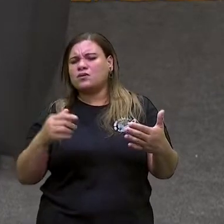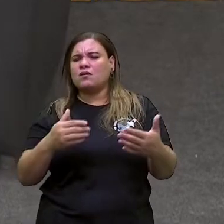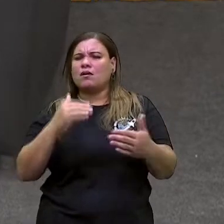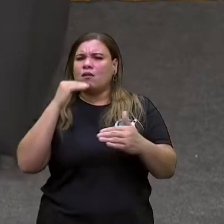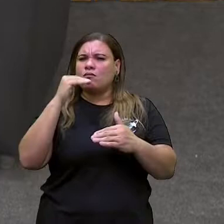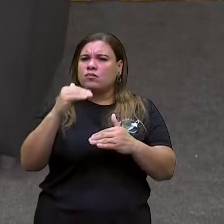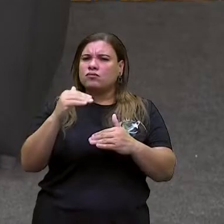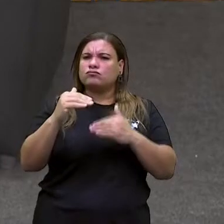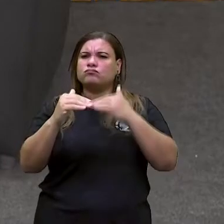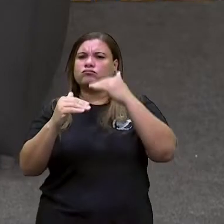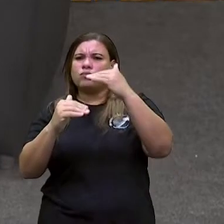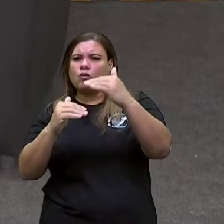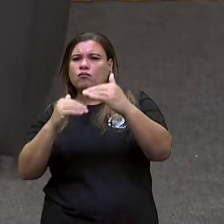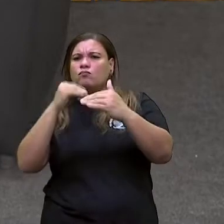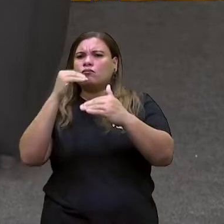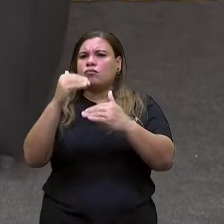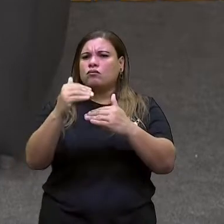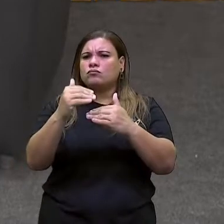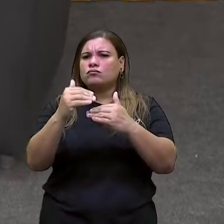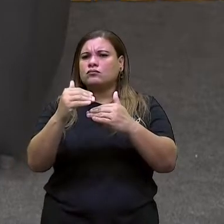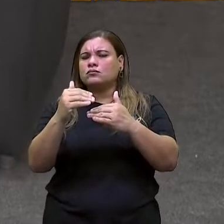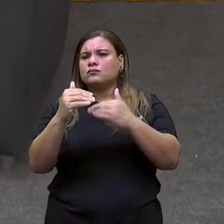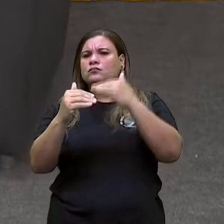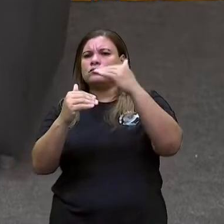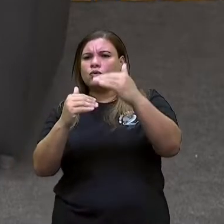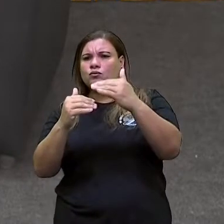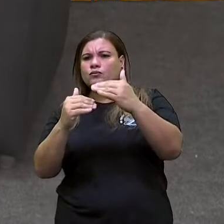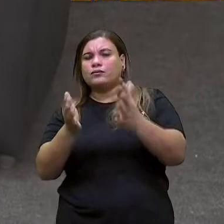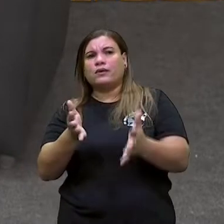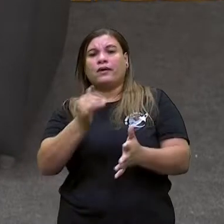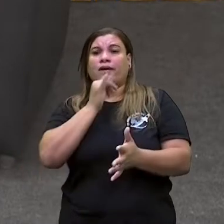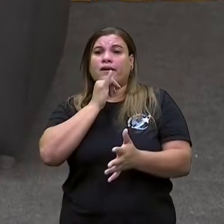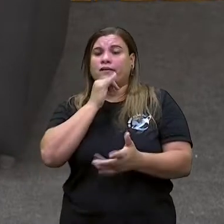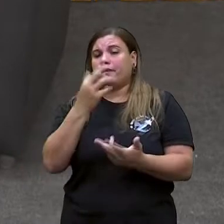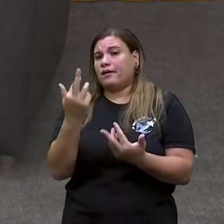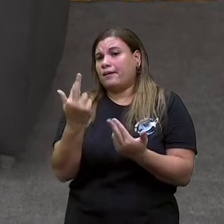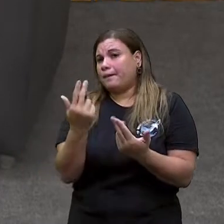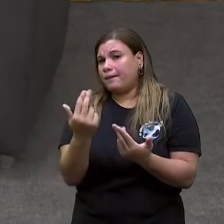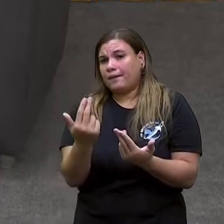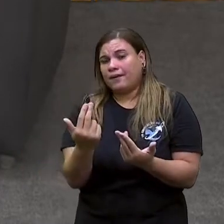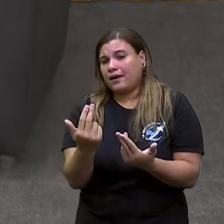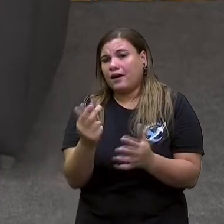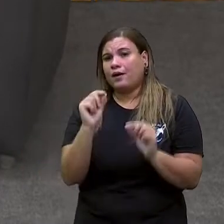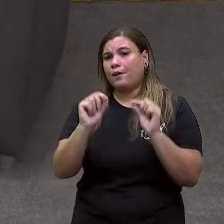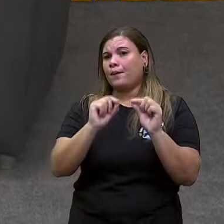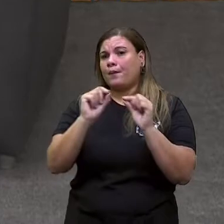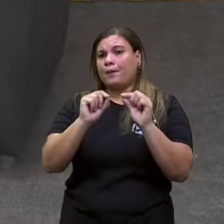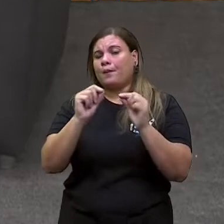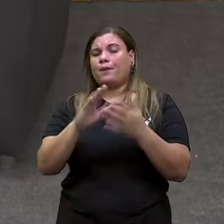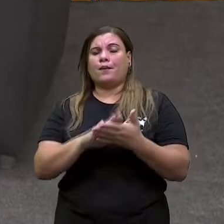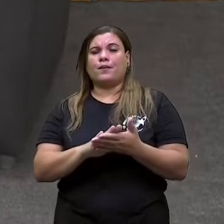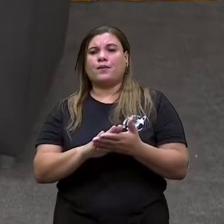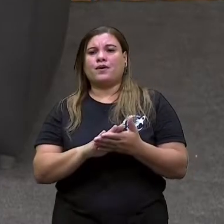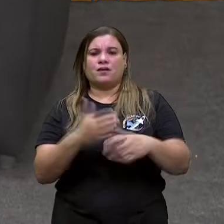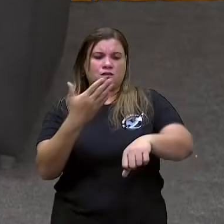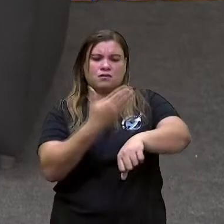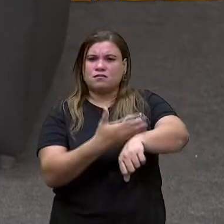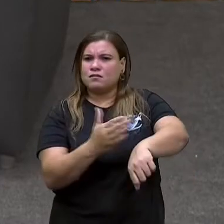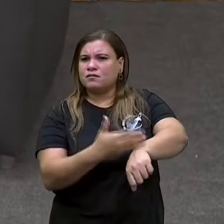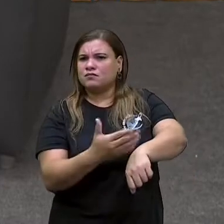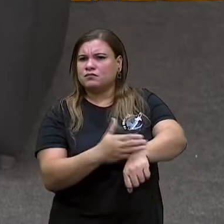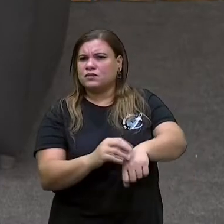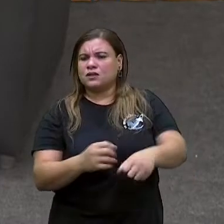estou usando aqui. As pessoas não malham o corpo? Para o corpo ficar definido, para emagrecer um pouquinho, para ganhar uma performance,